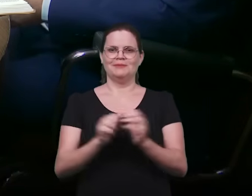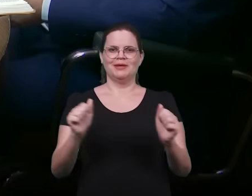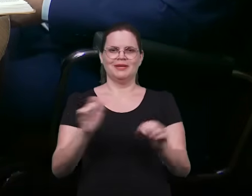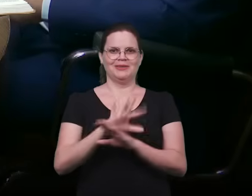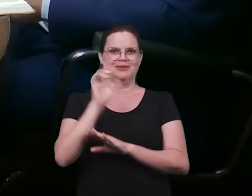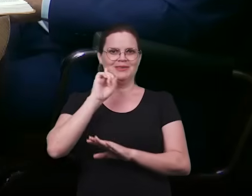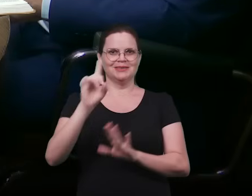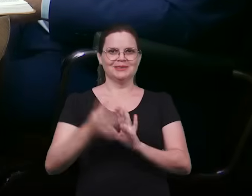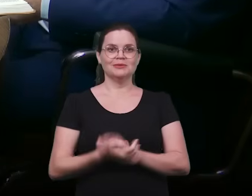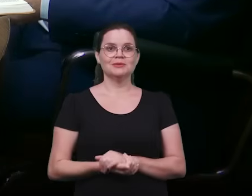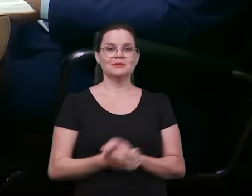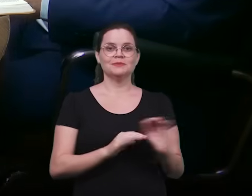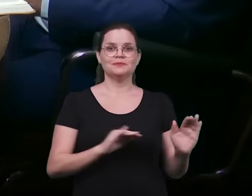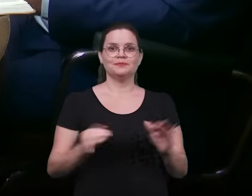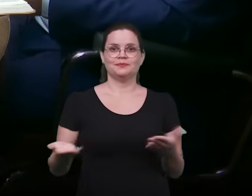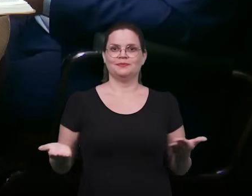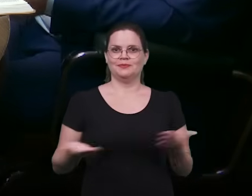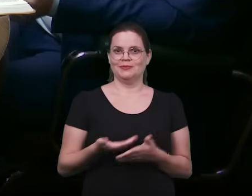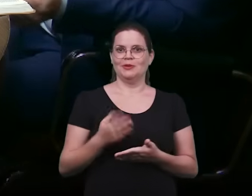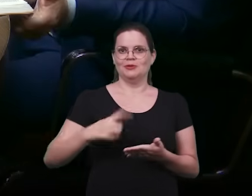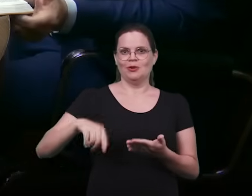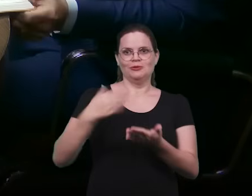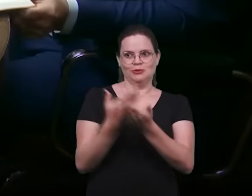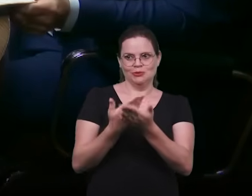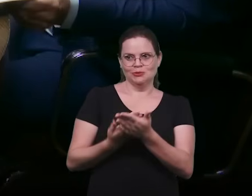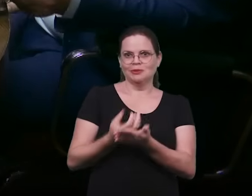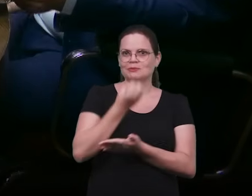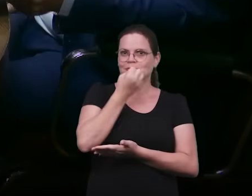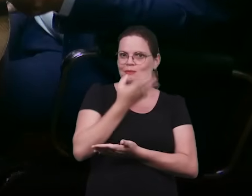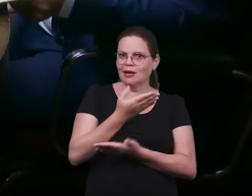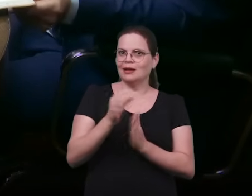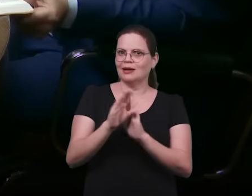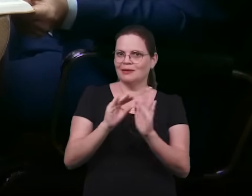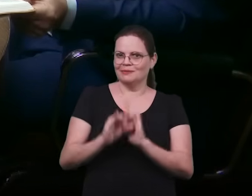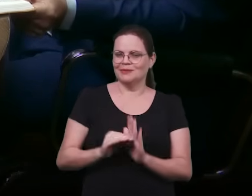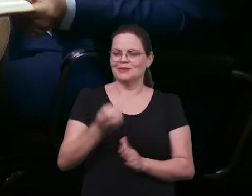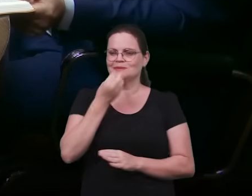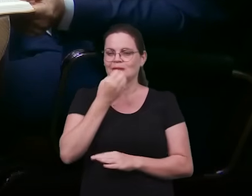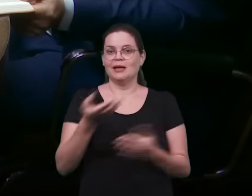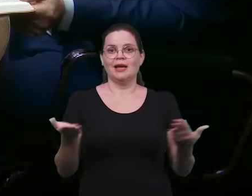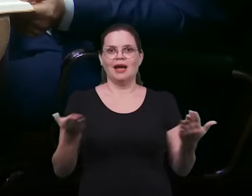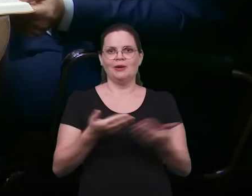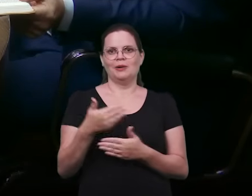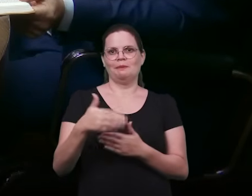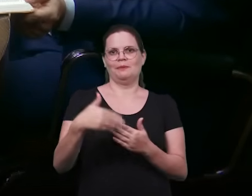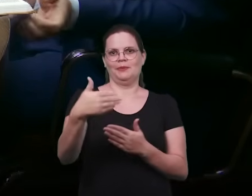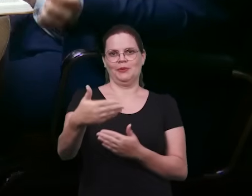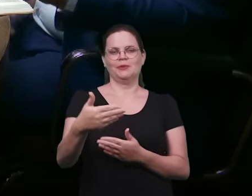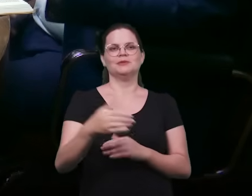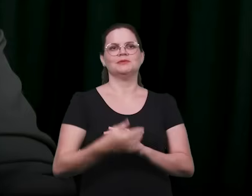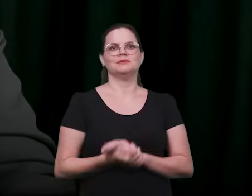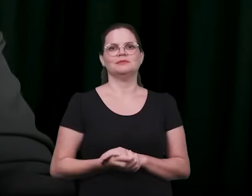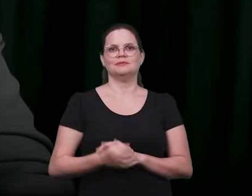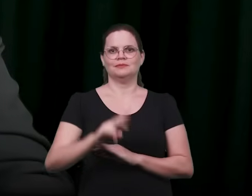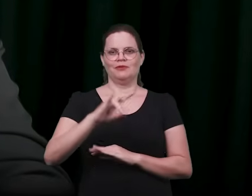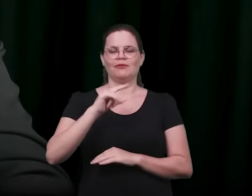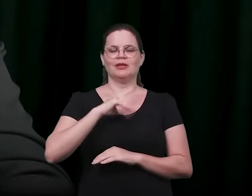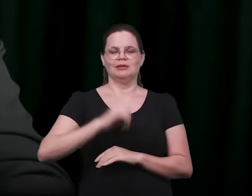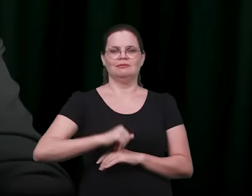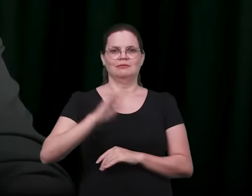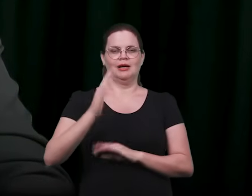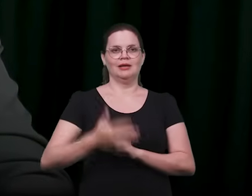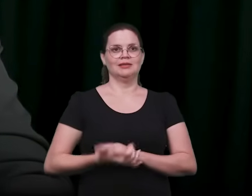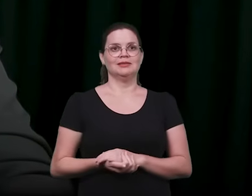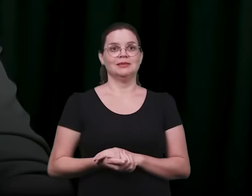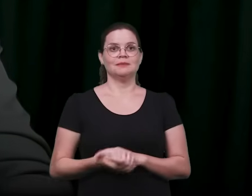Bom, nós aqui mergulhamos bastante nos primeiros capítulos. Queremos deixar então agora para os